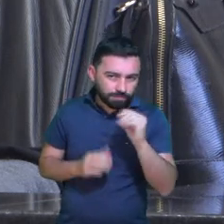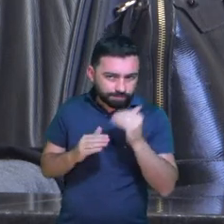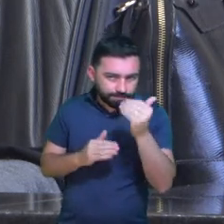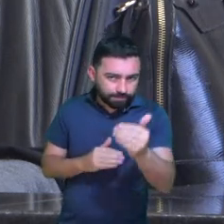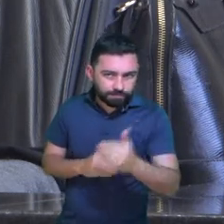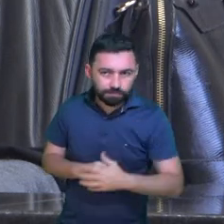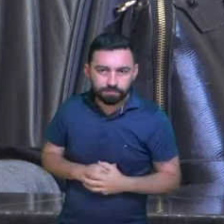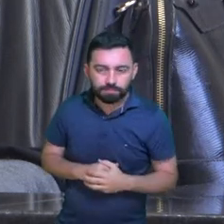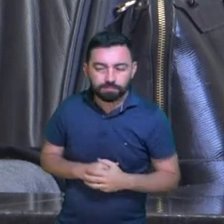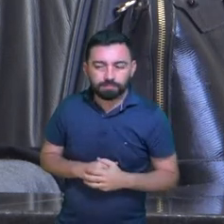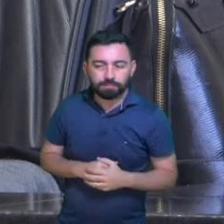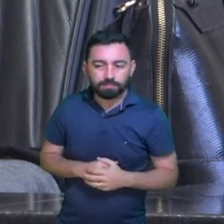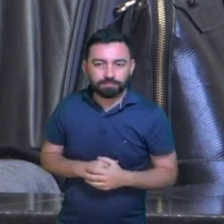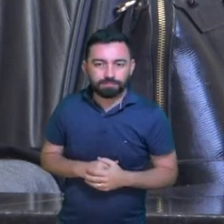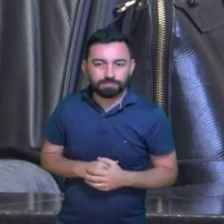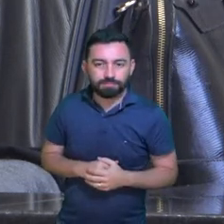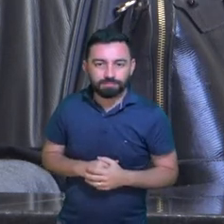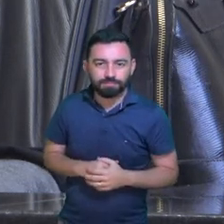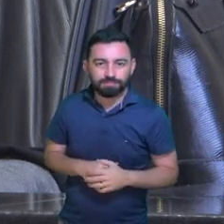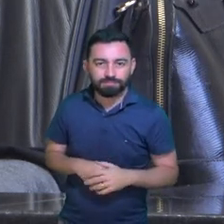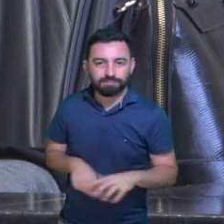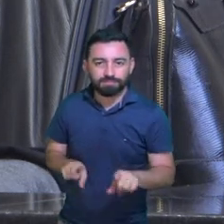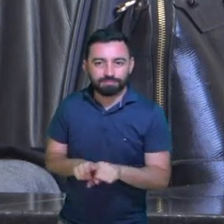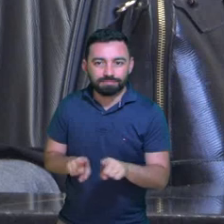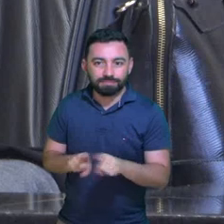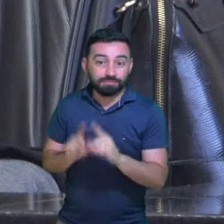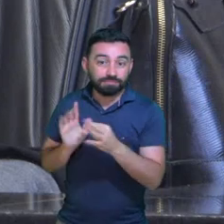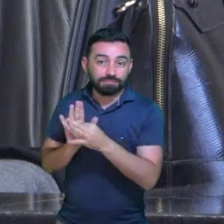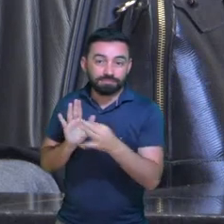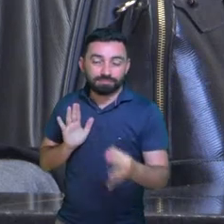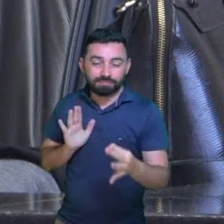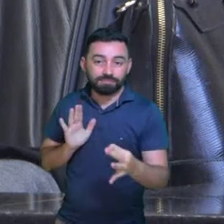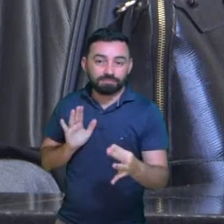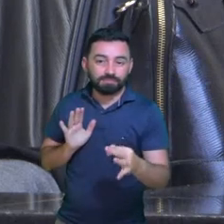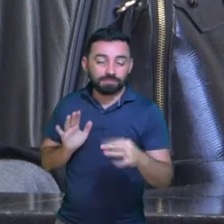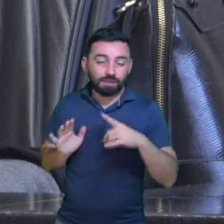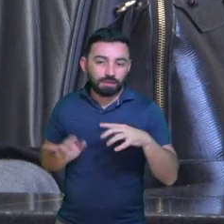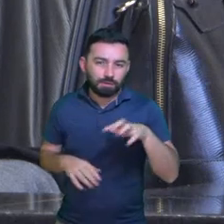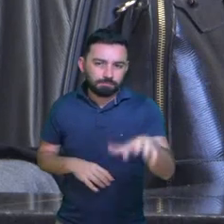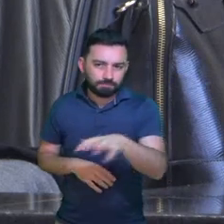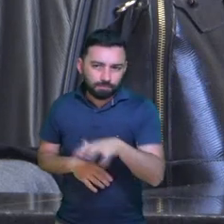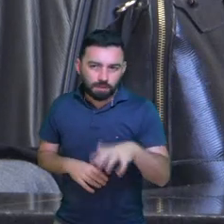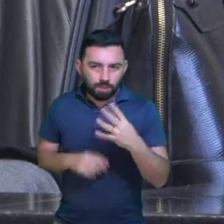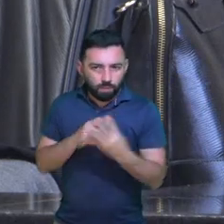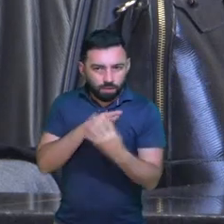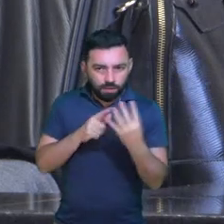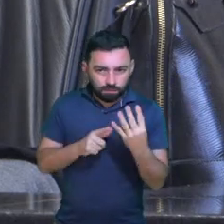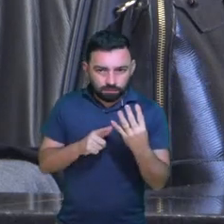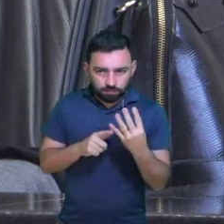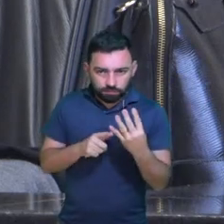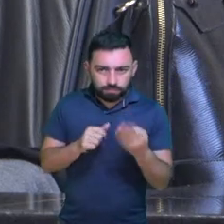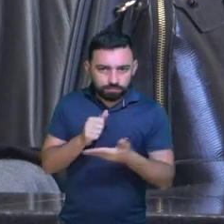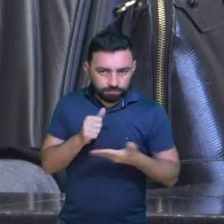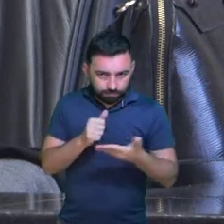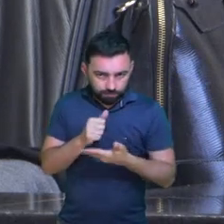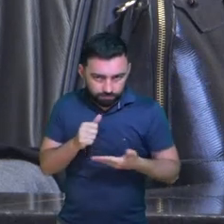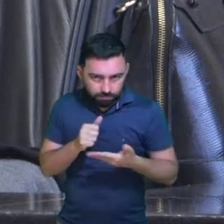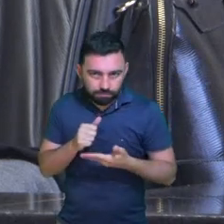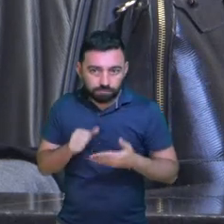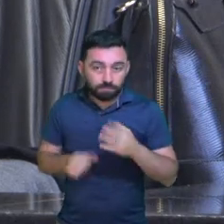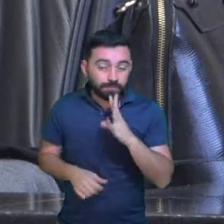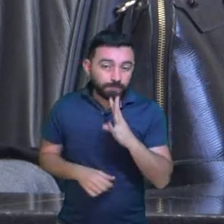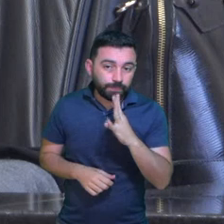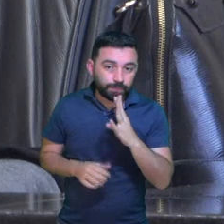né na no nosso parecer a gente tem esses quatro núcleos que é o núcleo da formação básica o núcleo do conhecimento